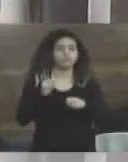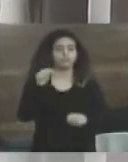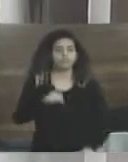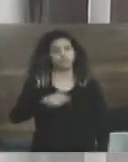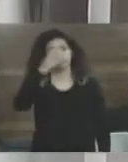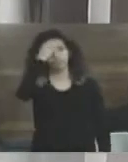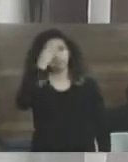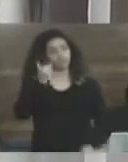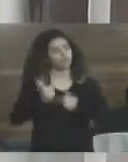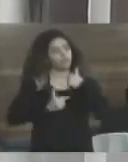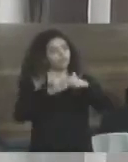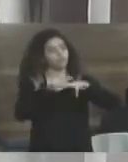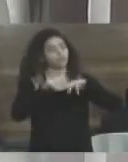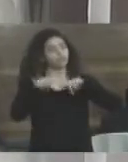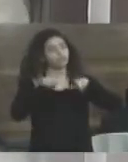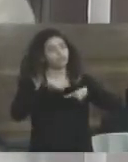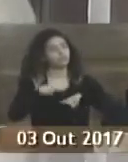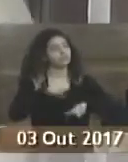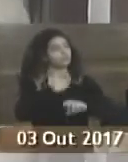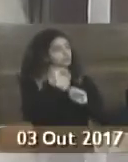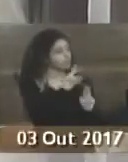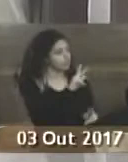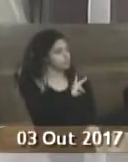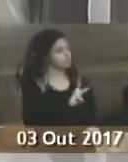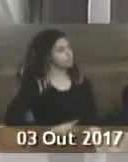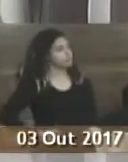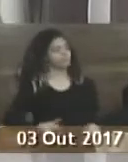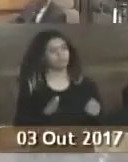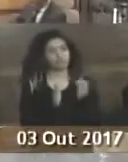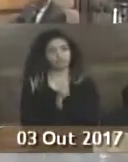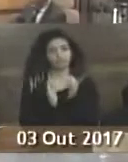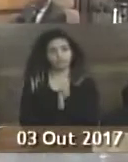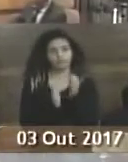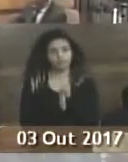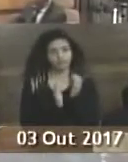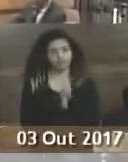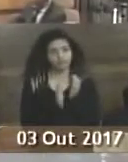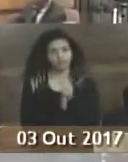município, é brigar pela empregabilidade. Fico aqui, senhor presidente, com as minhas palavras.